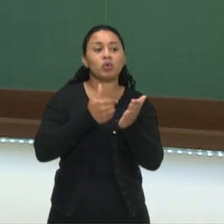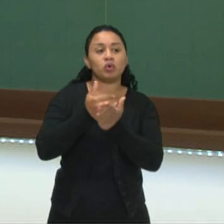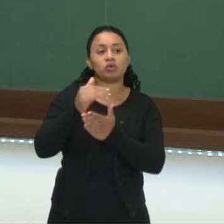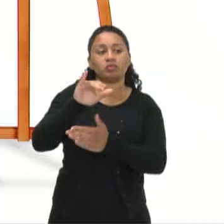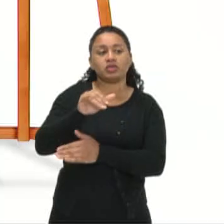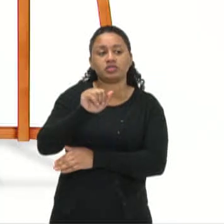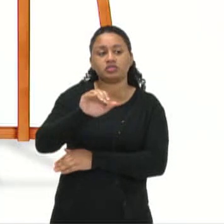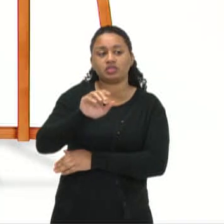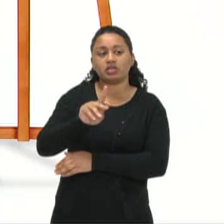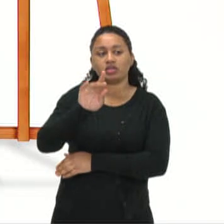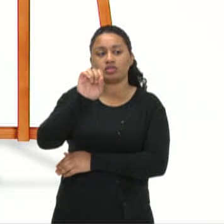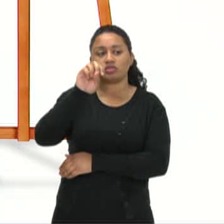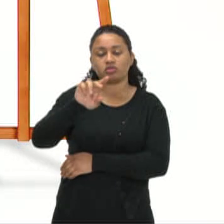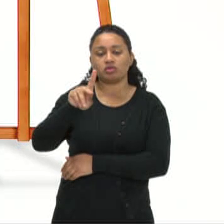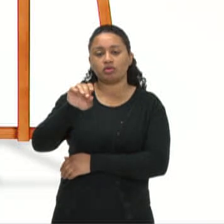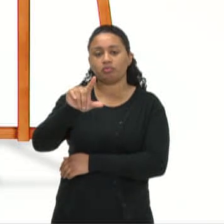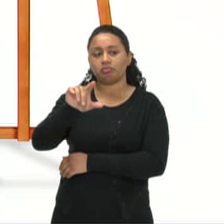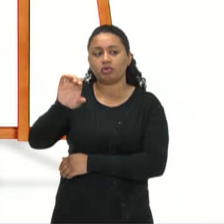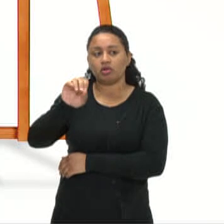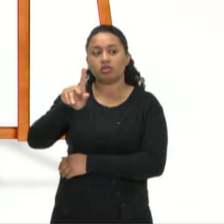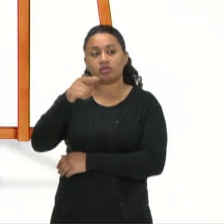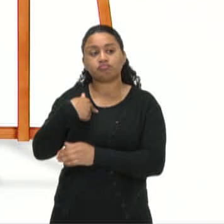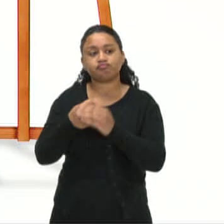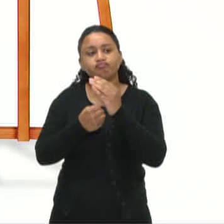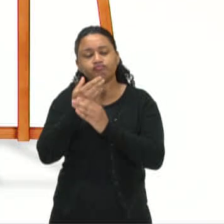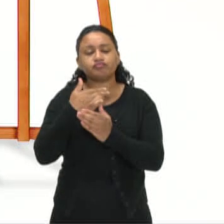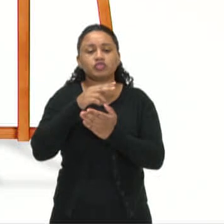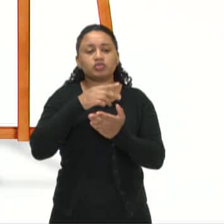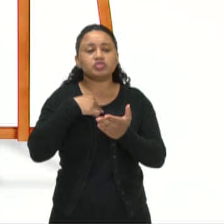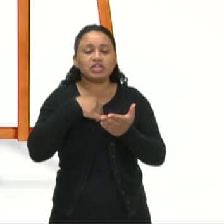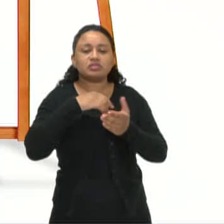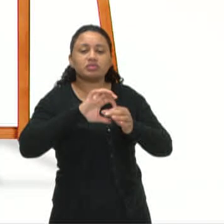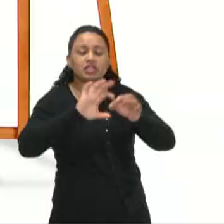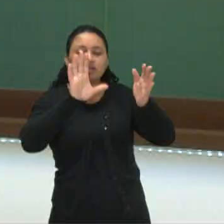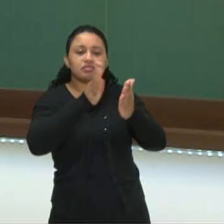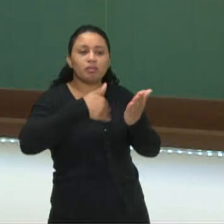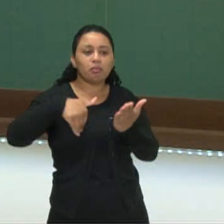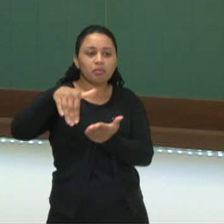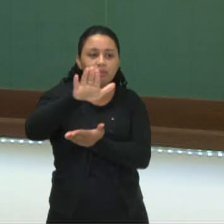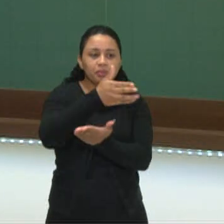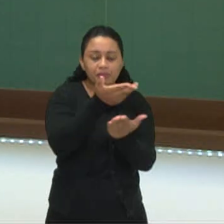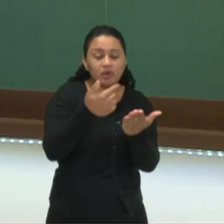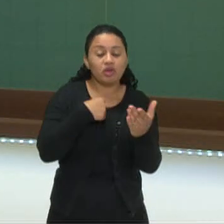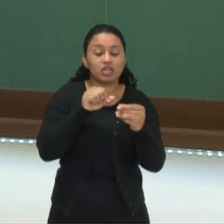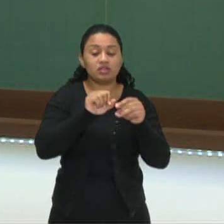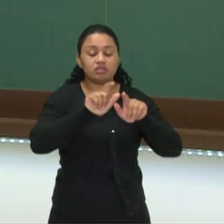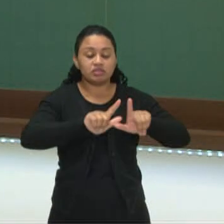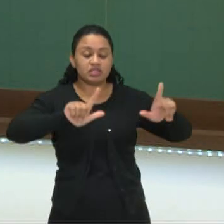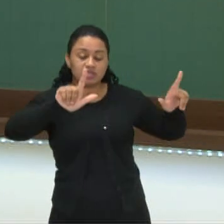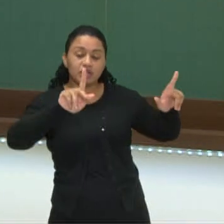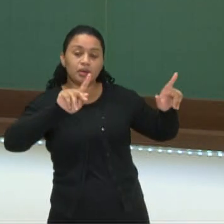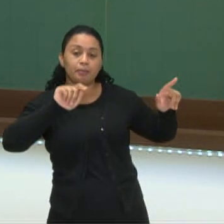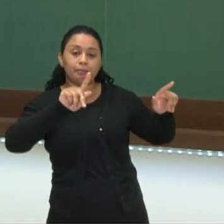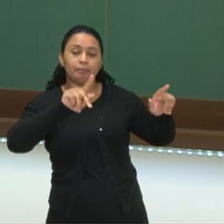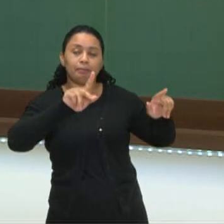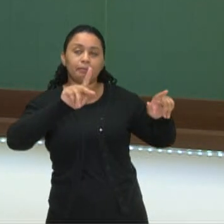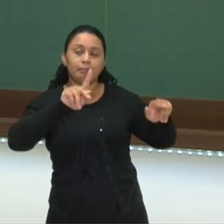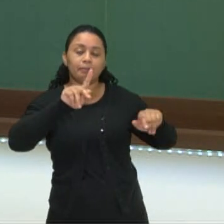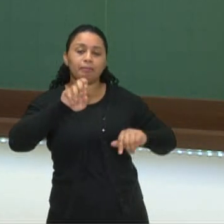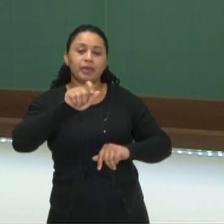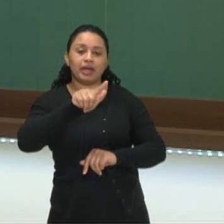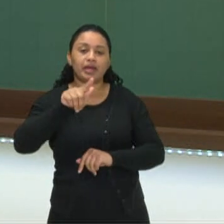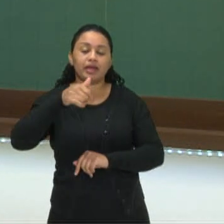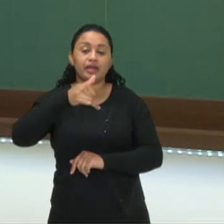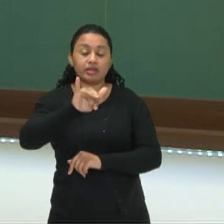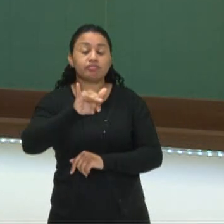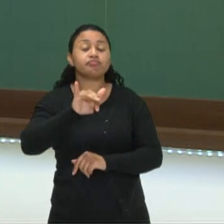Pollock, o qual criou o Action Paint e aperfeiçoou o Dripping Paint. Lembrando que o Action Paint surge quando ele vai fazer um mural na casa de Peggy Guggenheim, ele fica